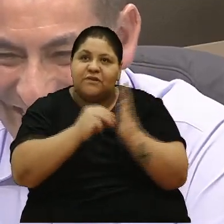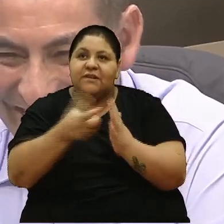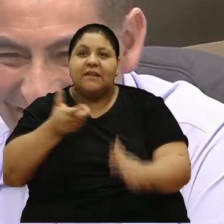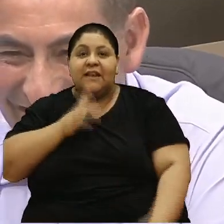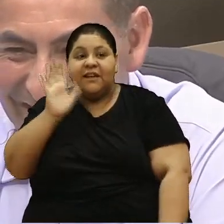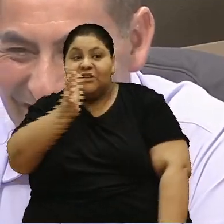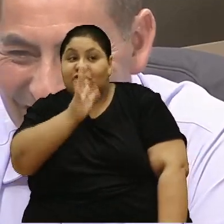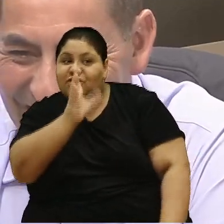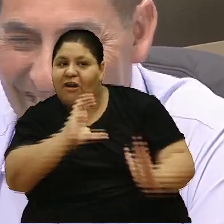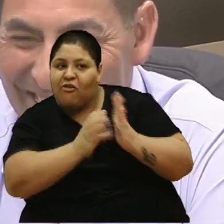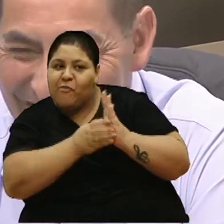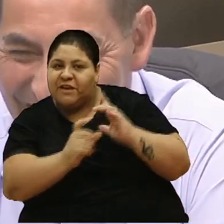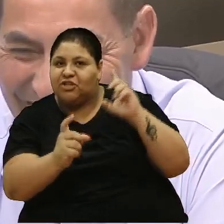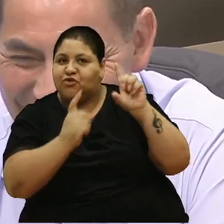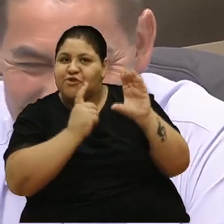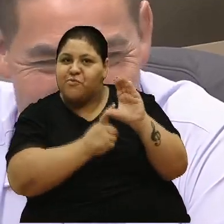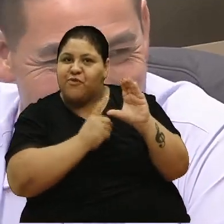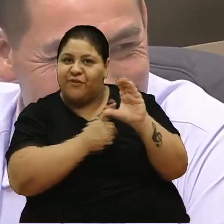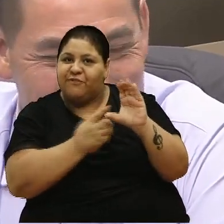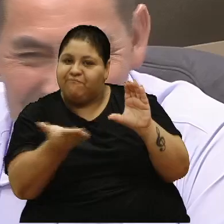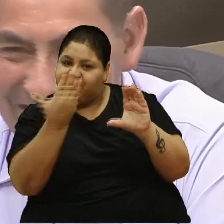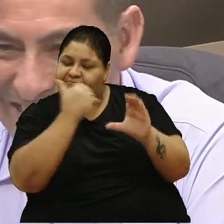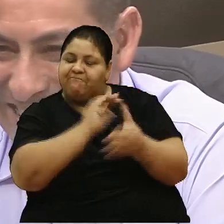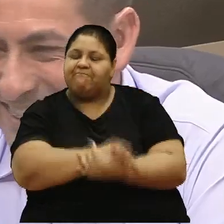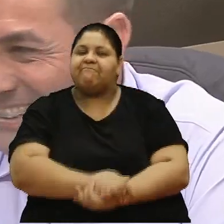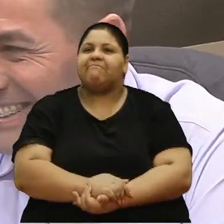pessoal aí do Partido Comunista. Vamos lá.